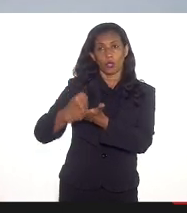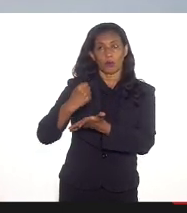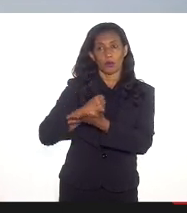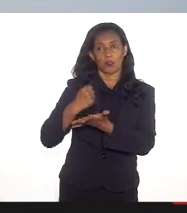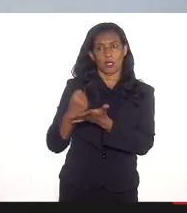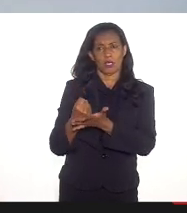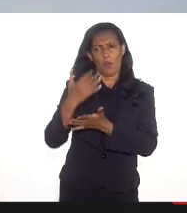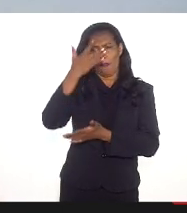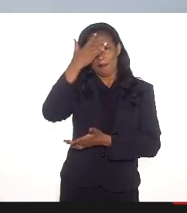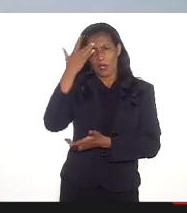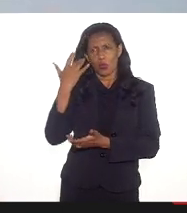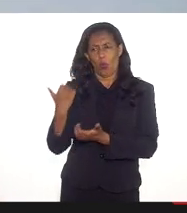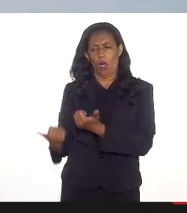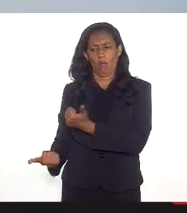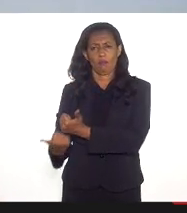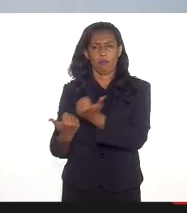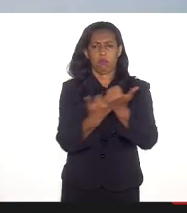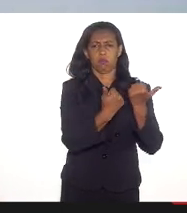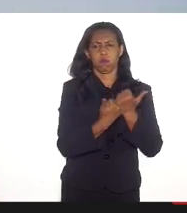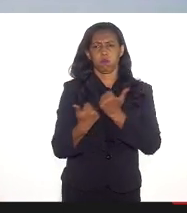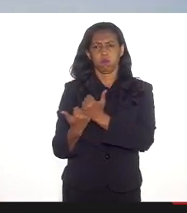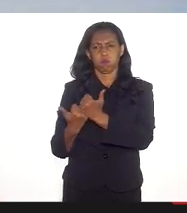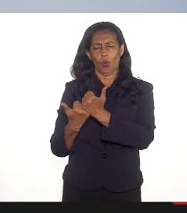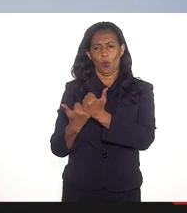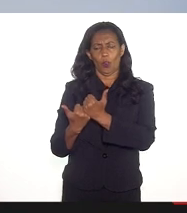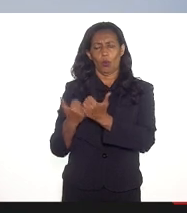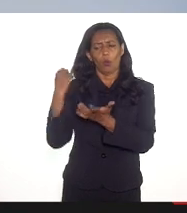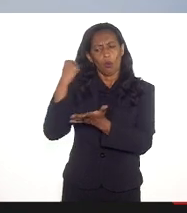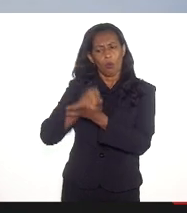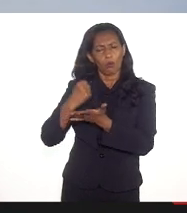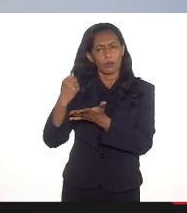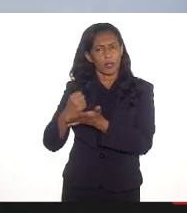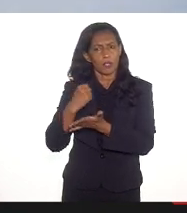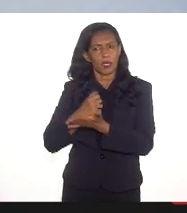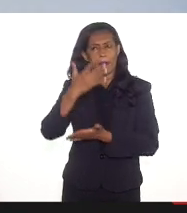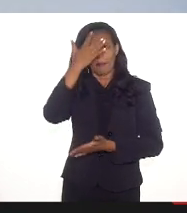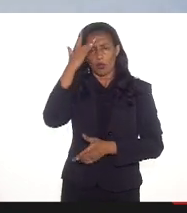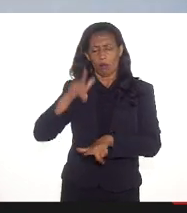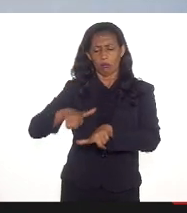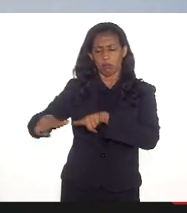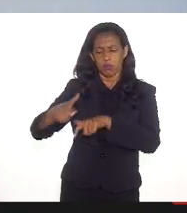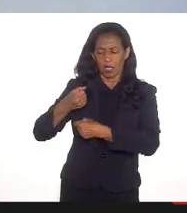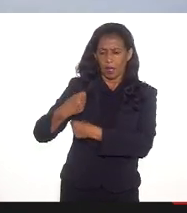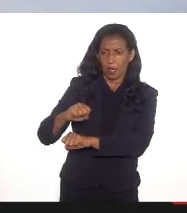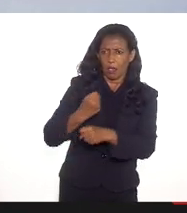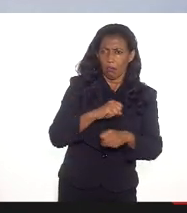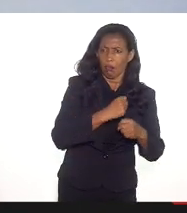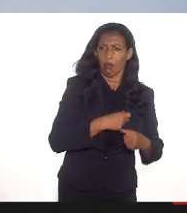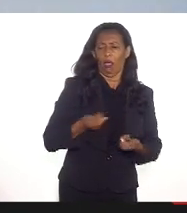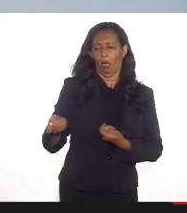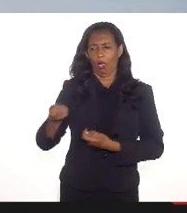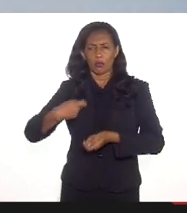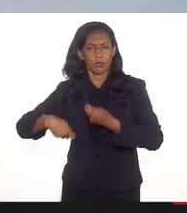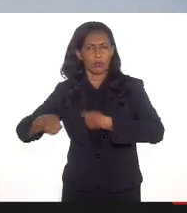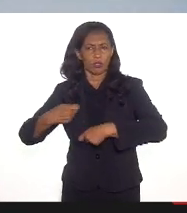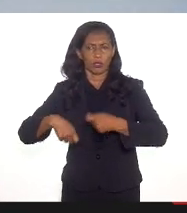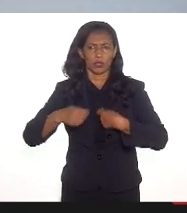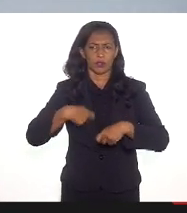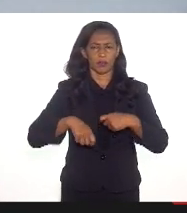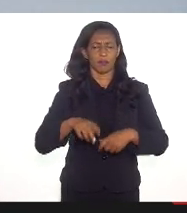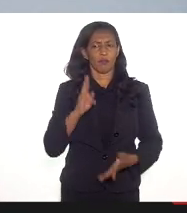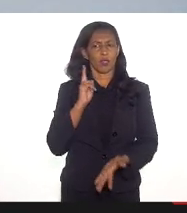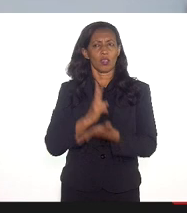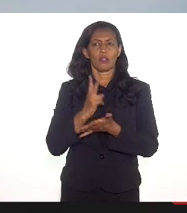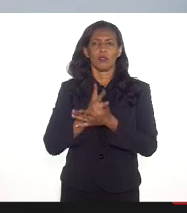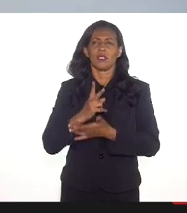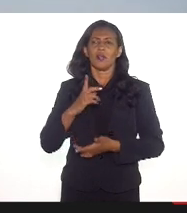para pensar qualquer coisa, contratação dos terceirizados nos serviços gerais, administrativo, eu sei que